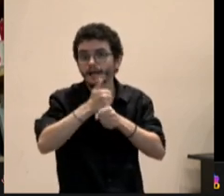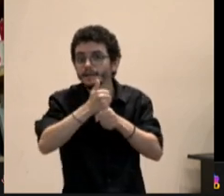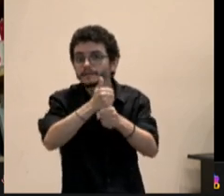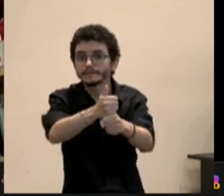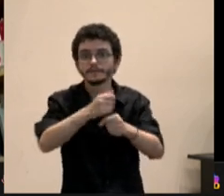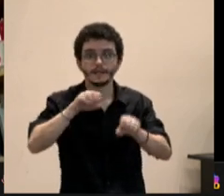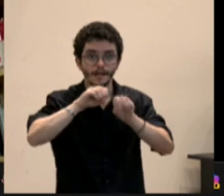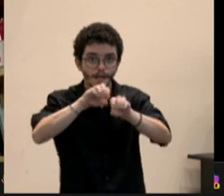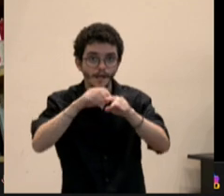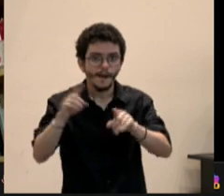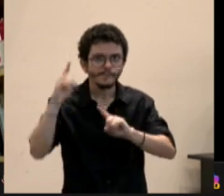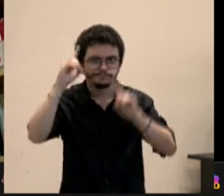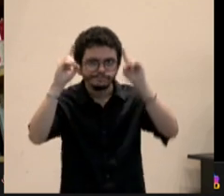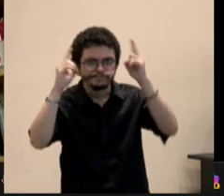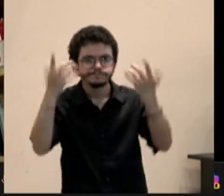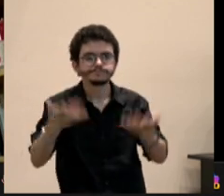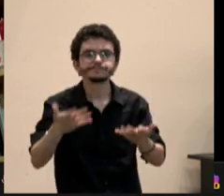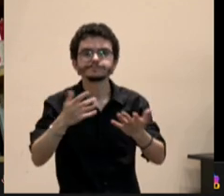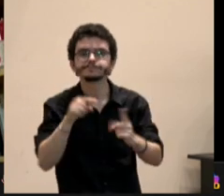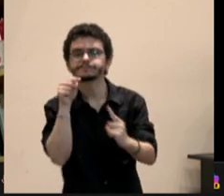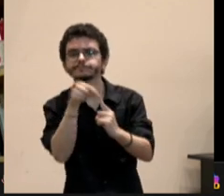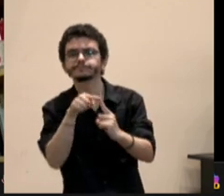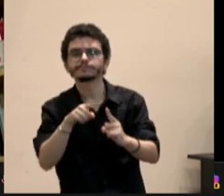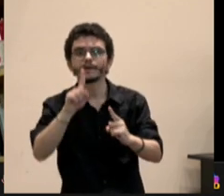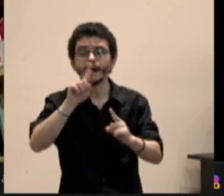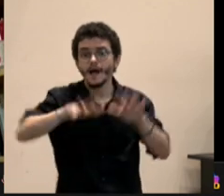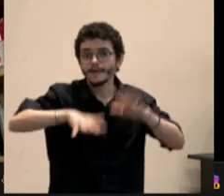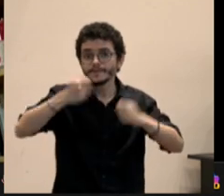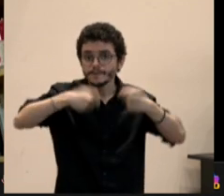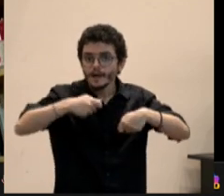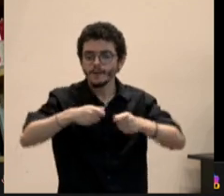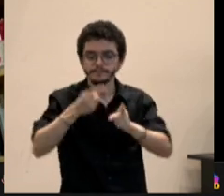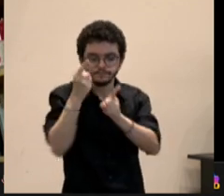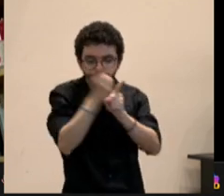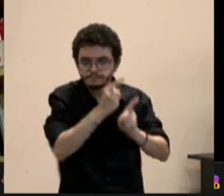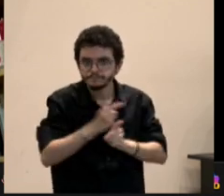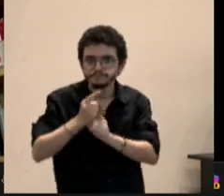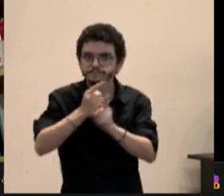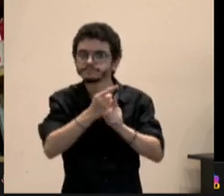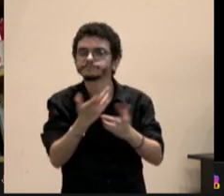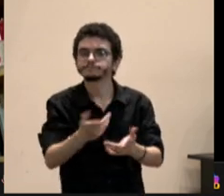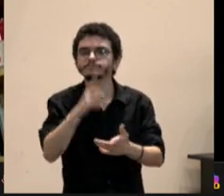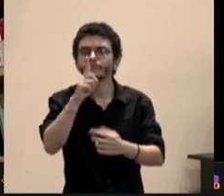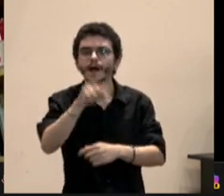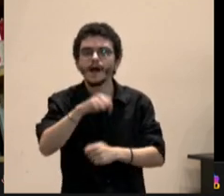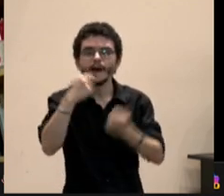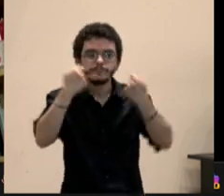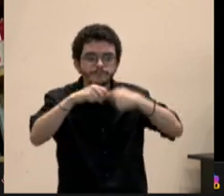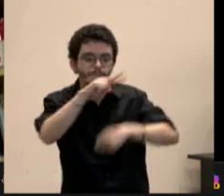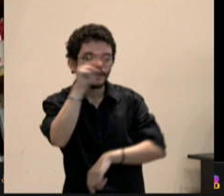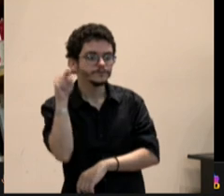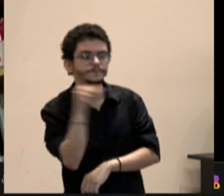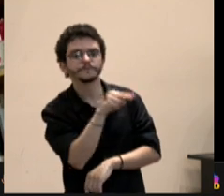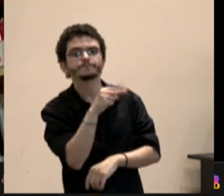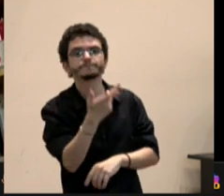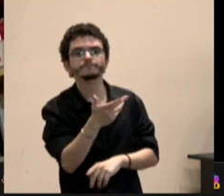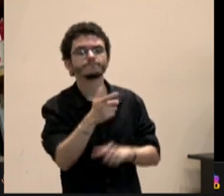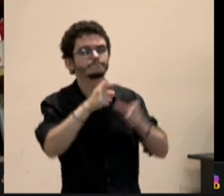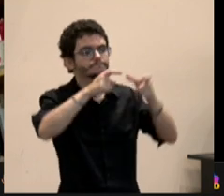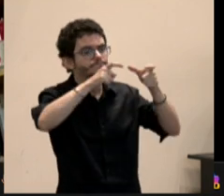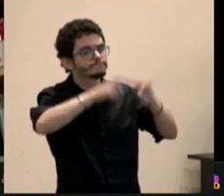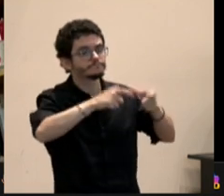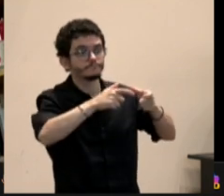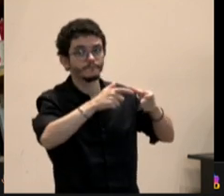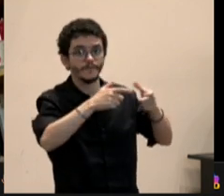né, as nossas metas, é necessário fazermos um diagnóstico. É necessário olharmos para onde